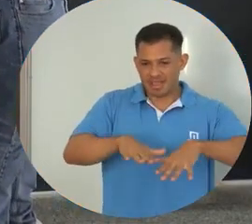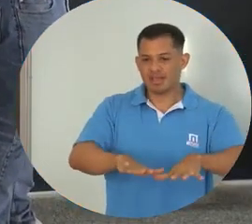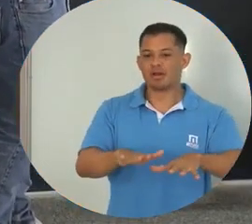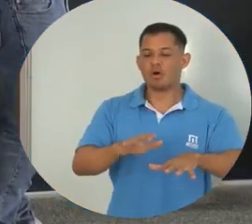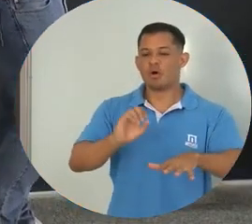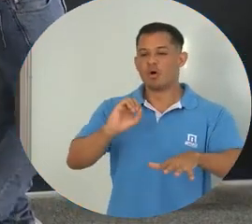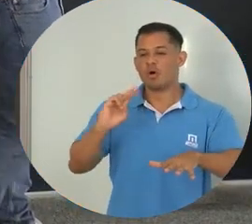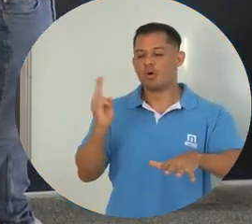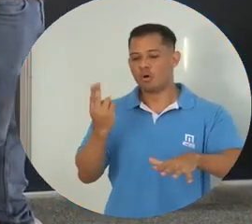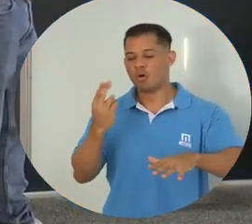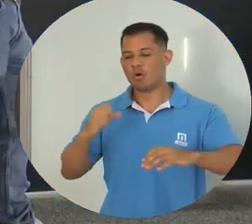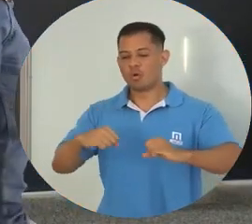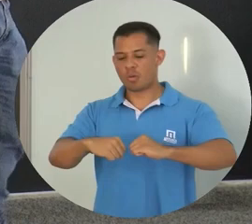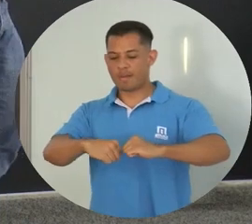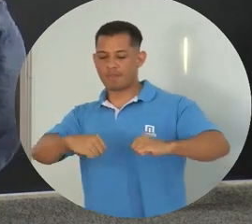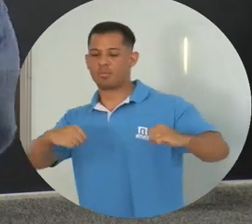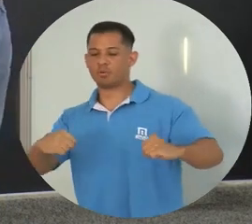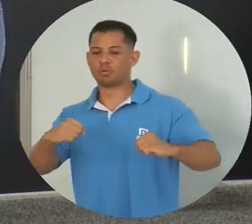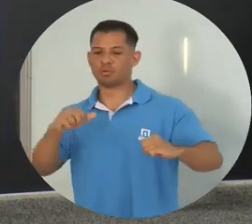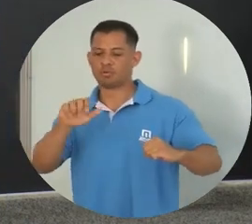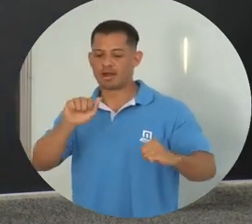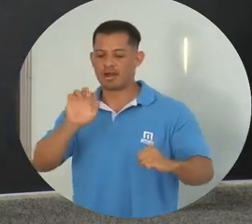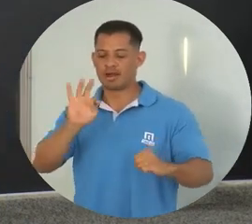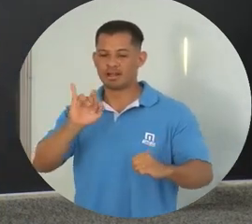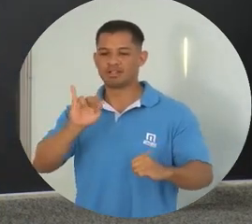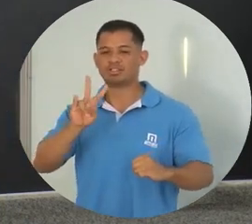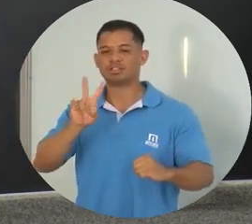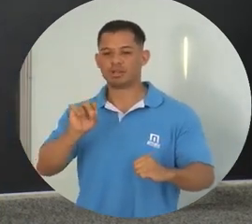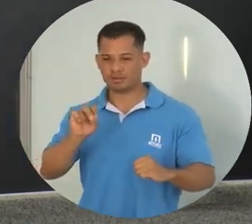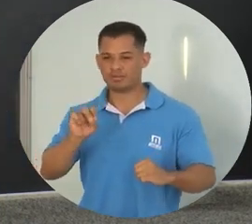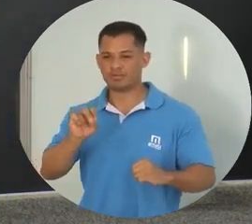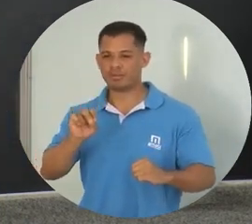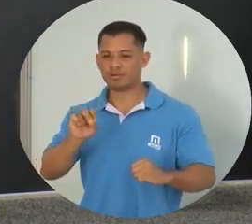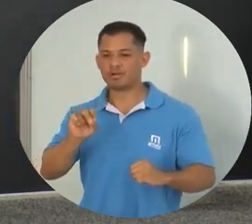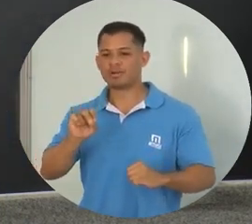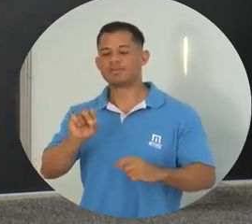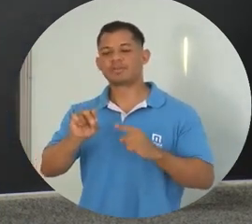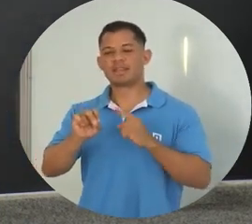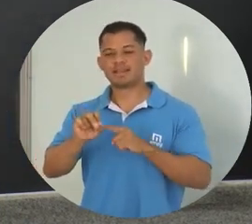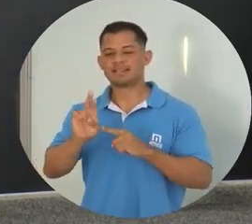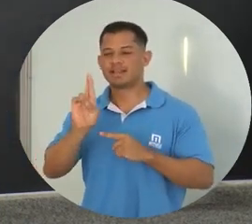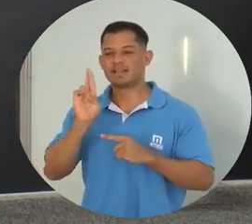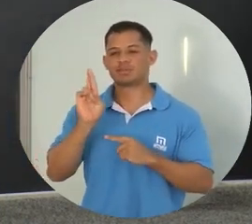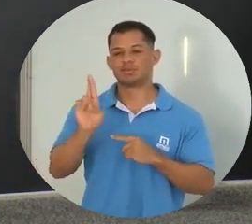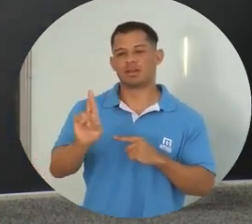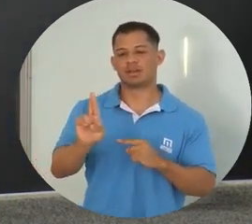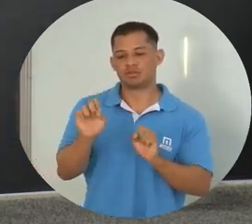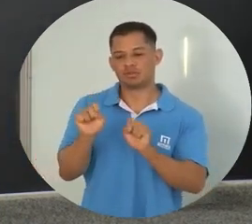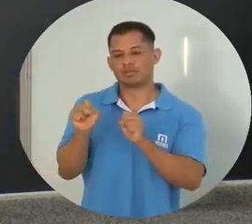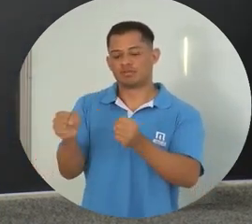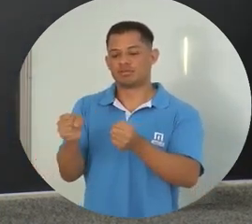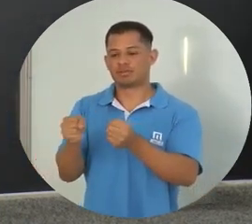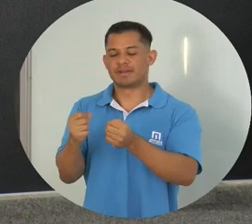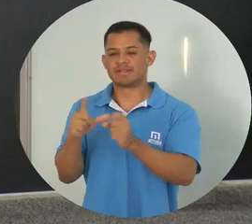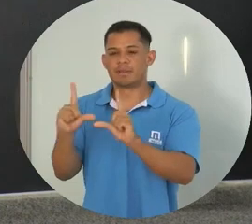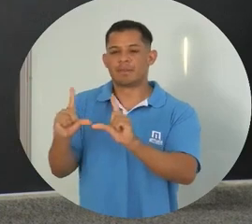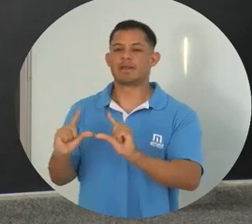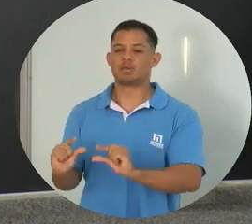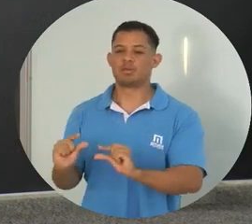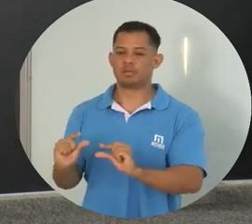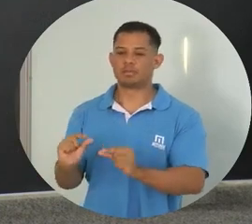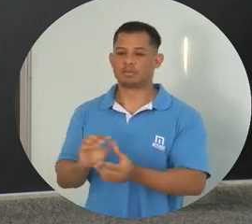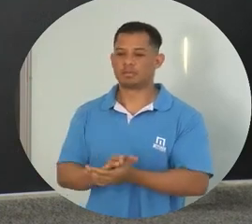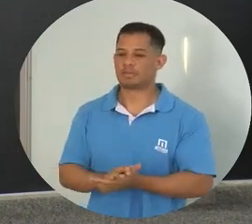usar o empuxo ativo, que resultaria, né, num esforço de menor monta. Por